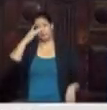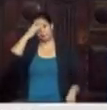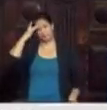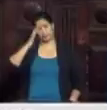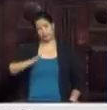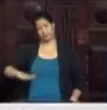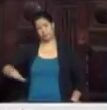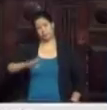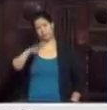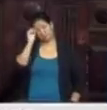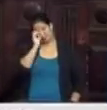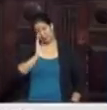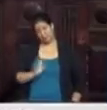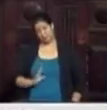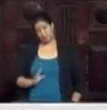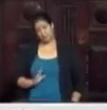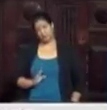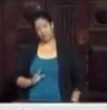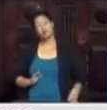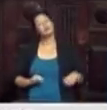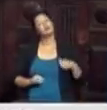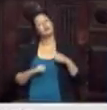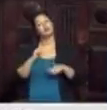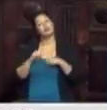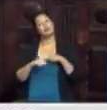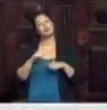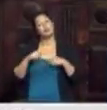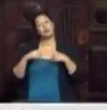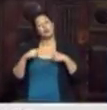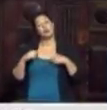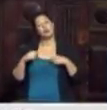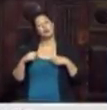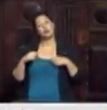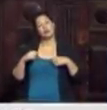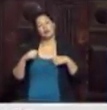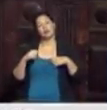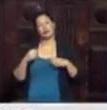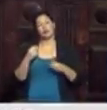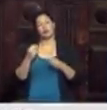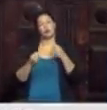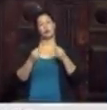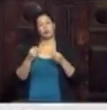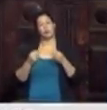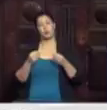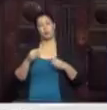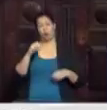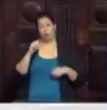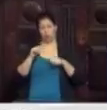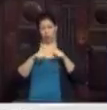brasileiro. A reforma agrária, que até hoje não foi feita,